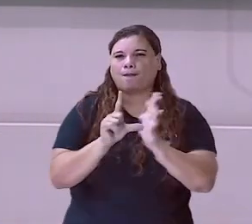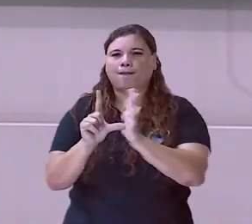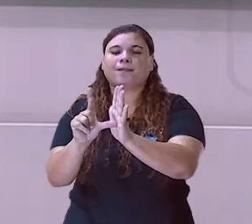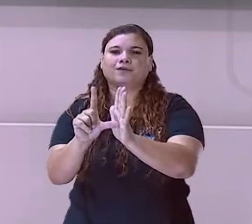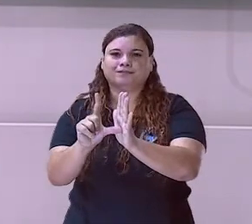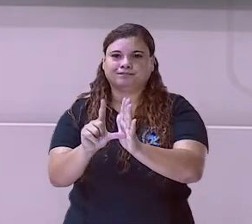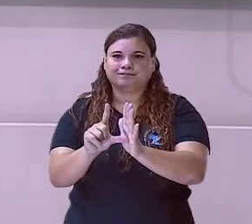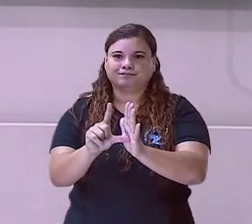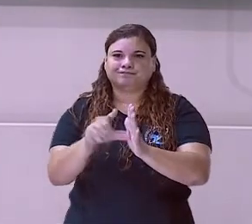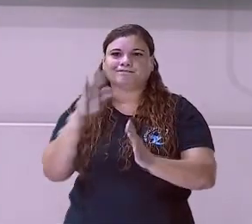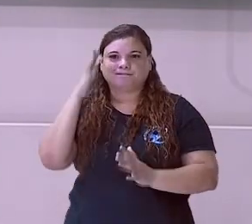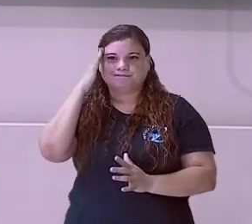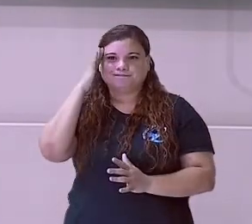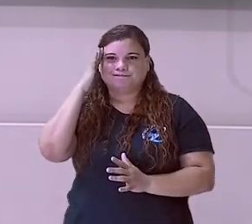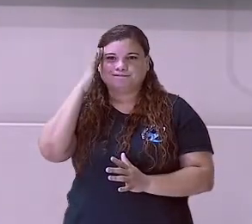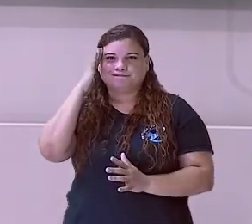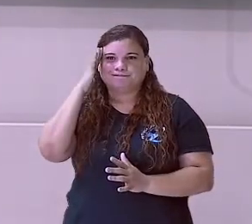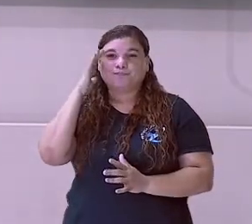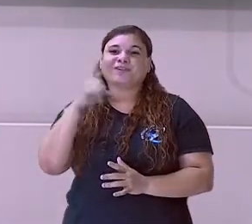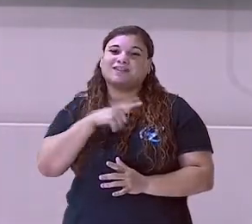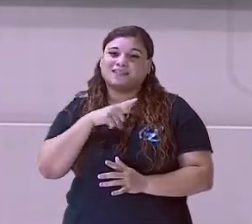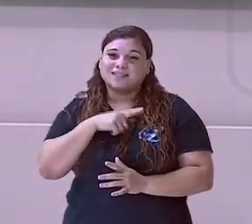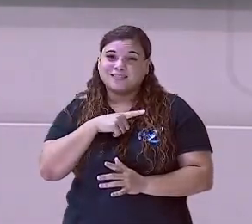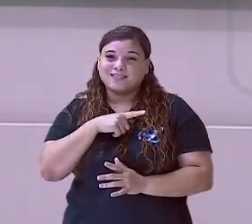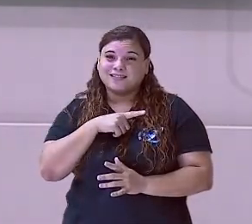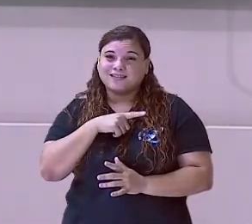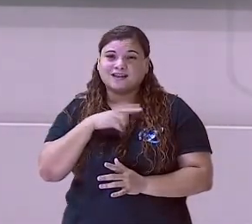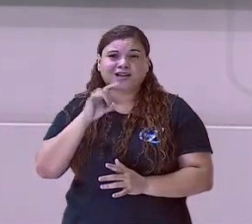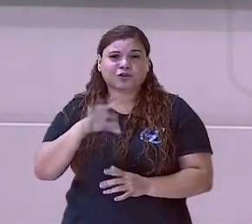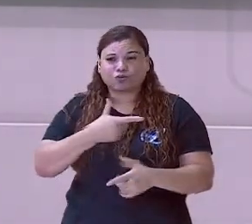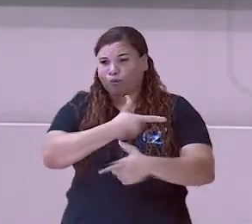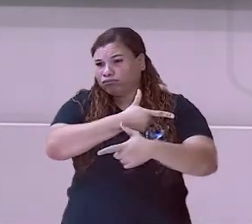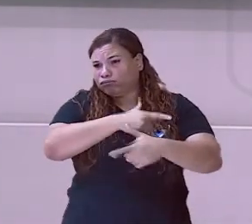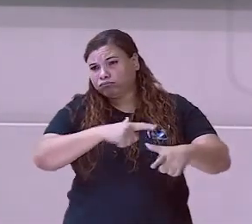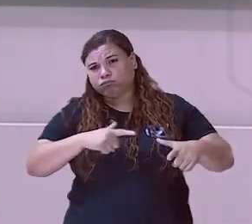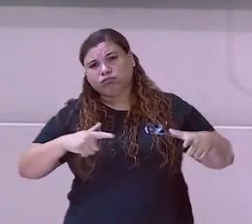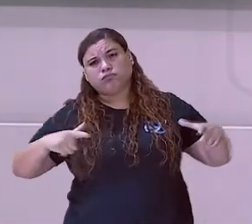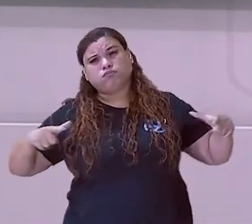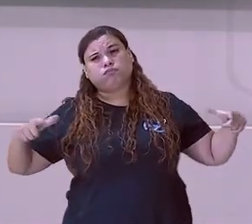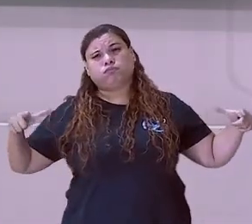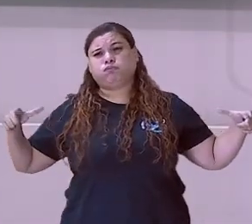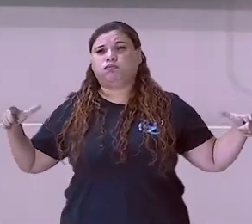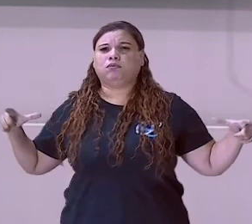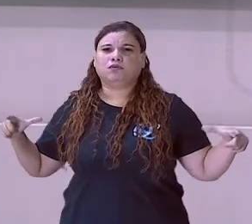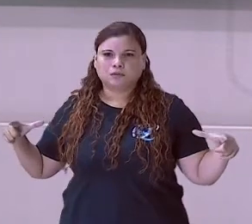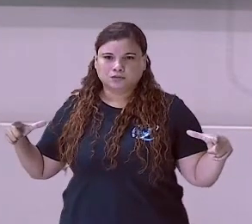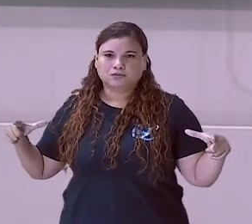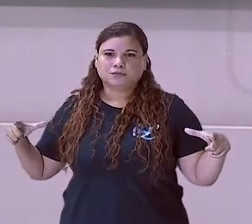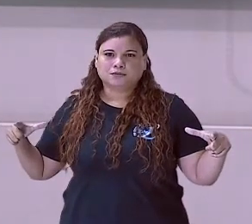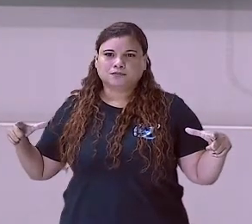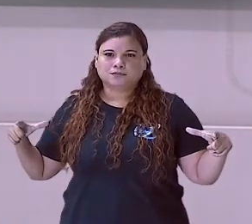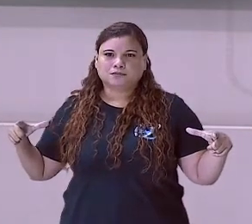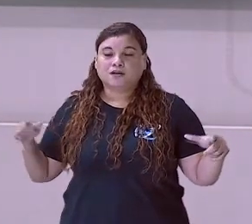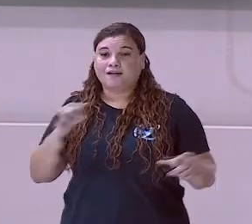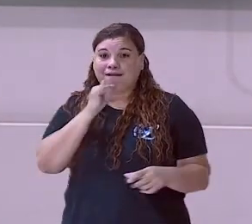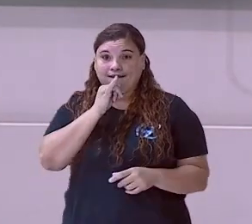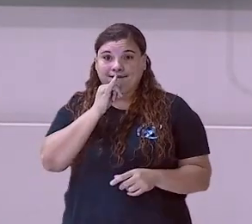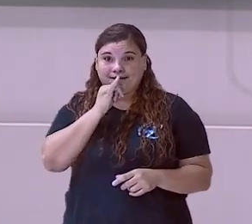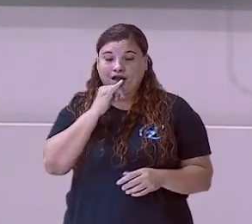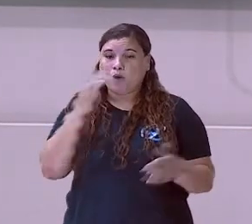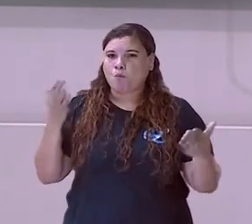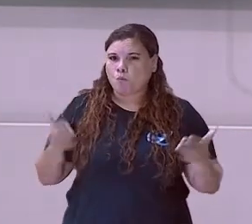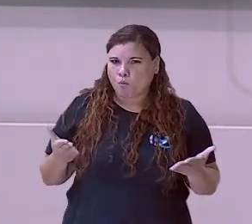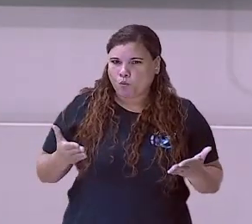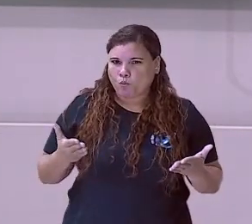crescido. Eu não vou falar desenvolvido, mas crescido. Por quê? Porque hoje, inclusive, a agricultura está sendo